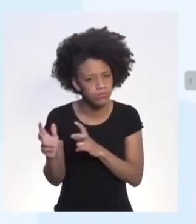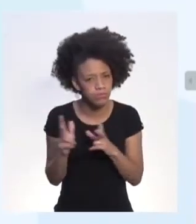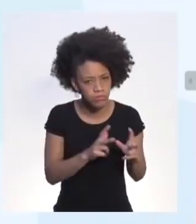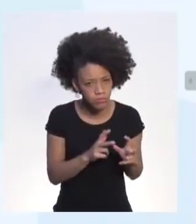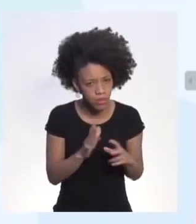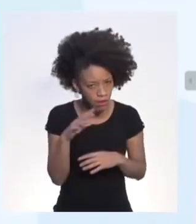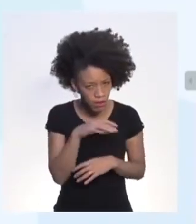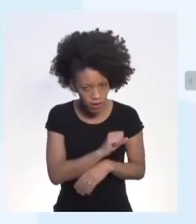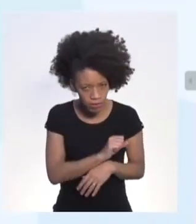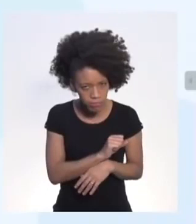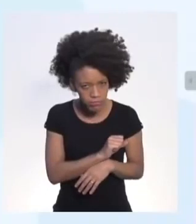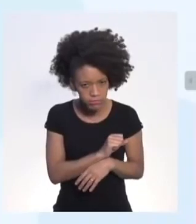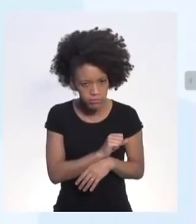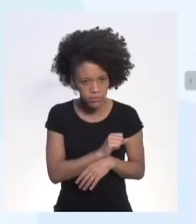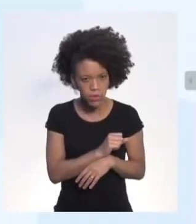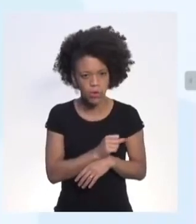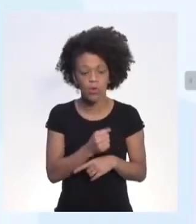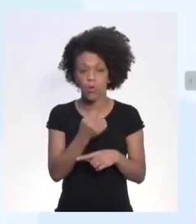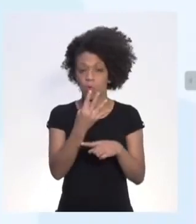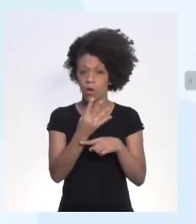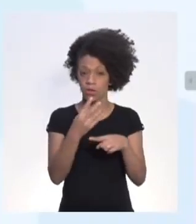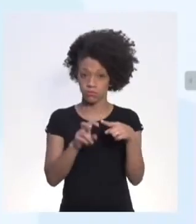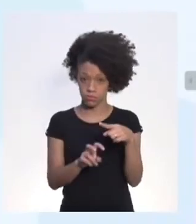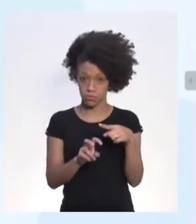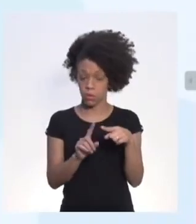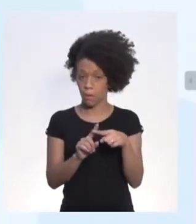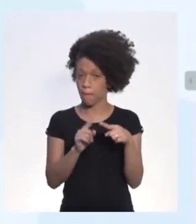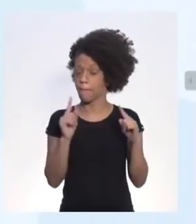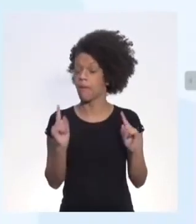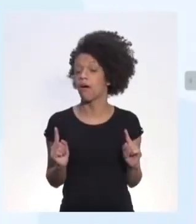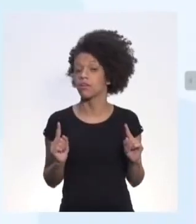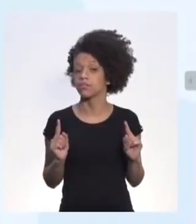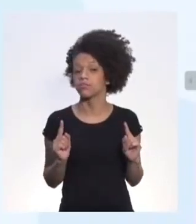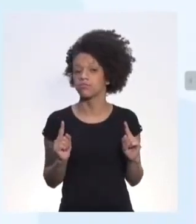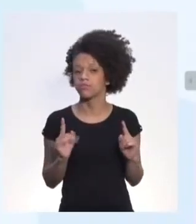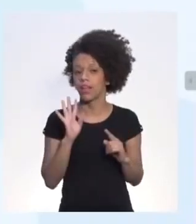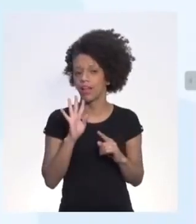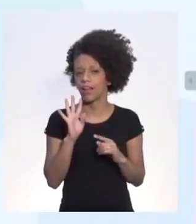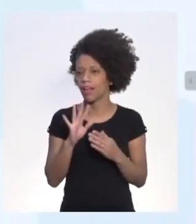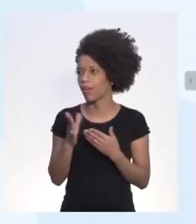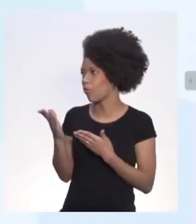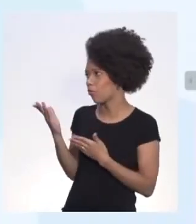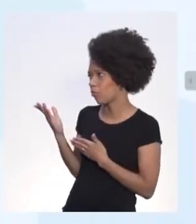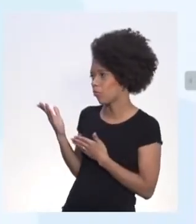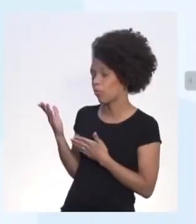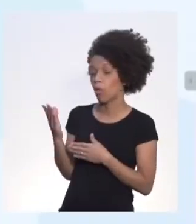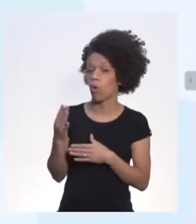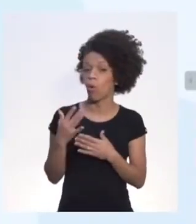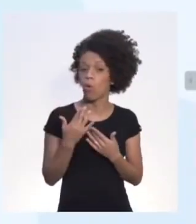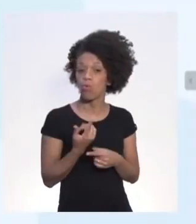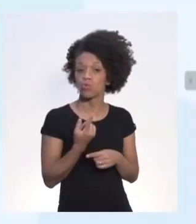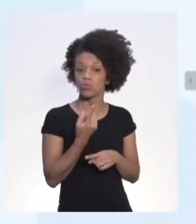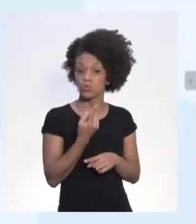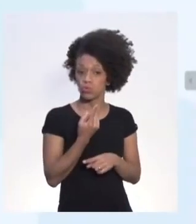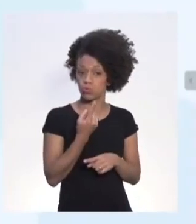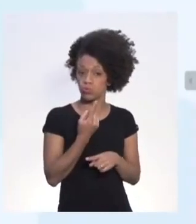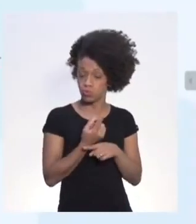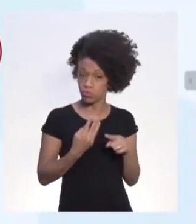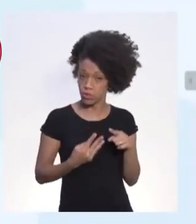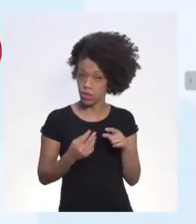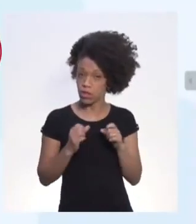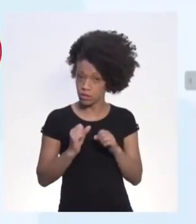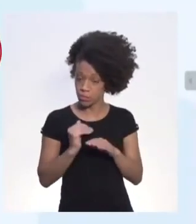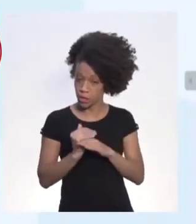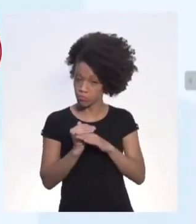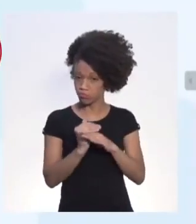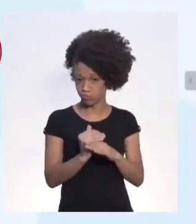aqui rápido, né? O 4/5. Mas, olha que legal, no 1/3, eu também poderia ter encaixado